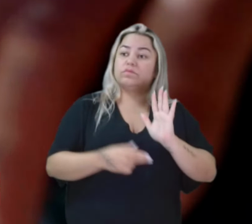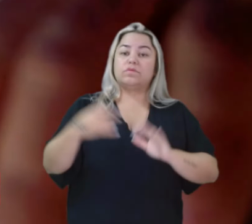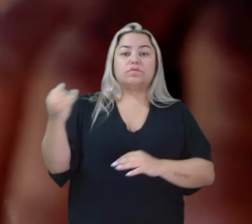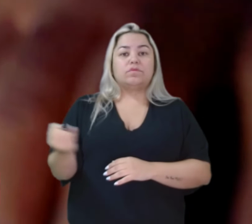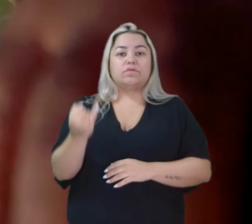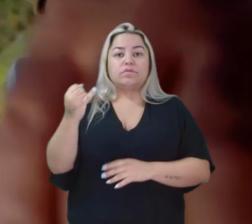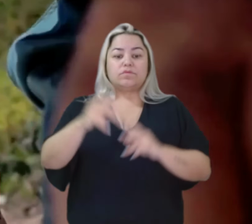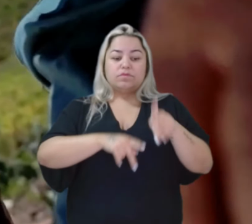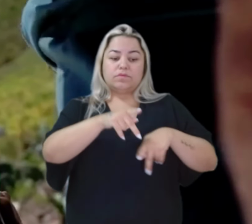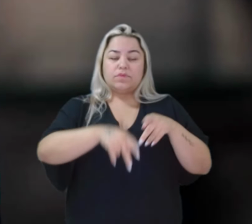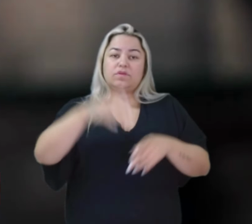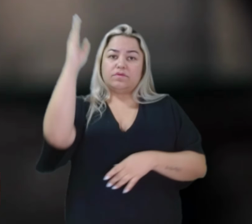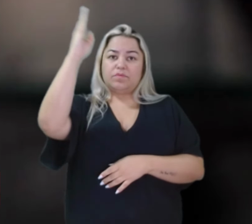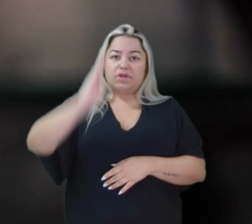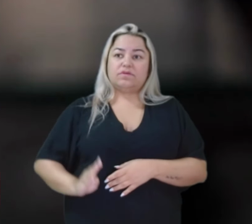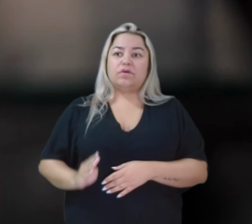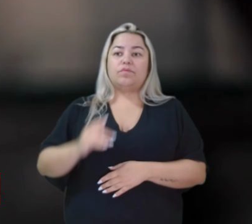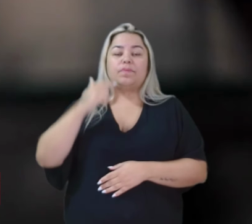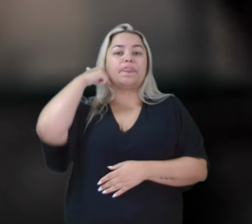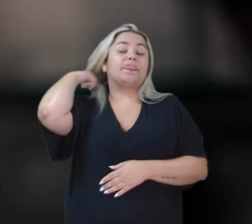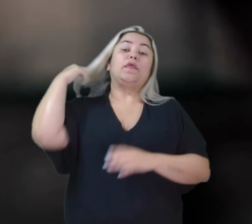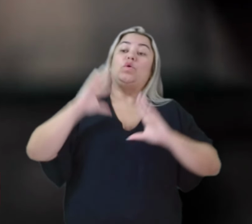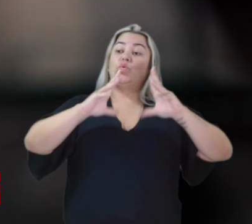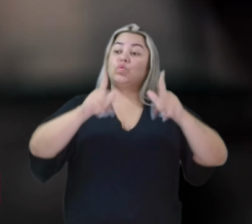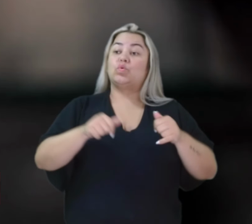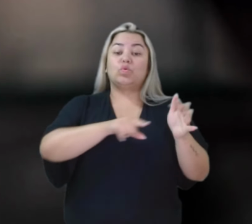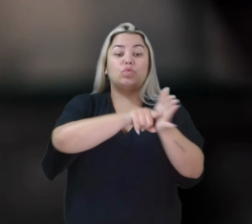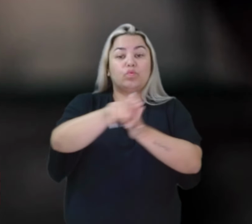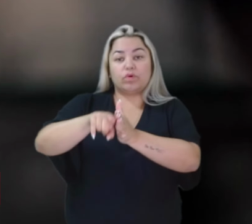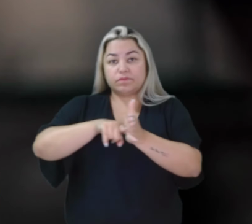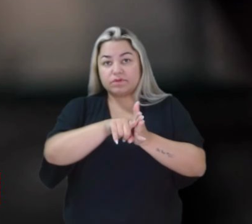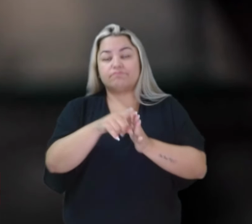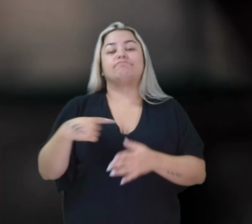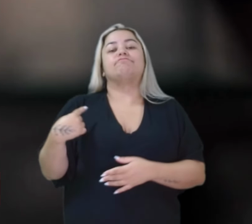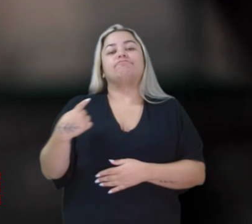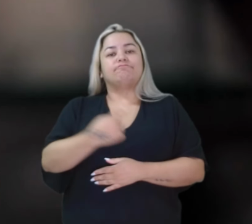para a população brasileira. Tudo que foi planejado